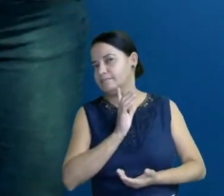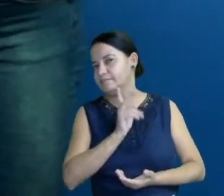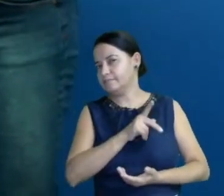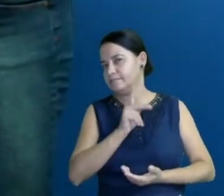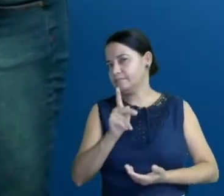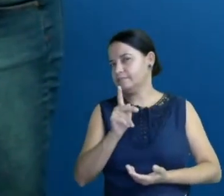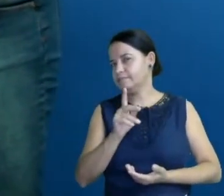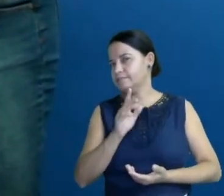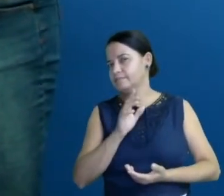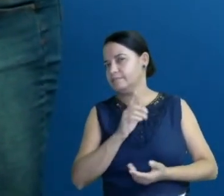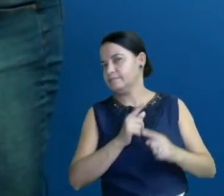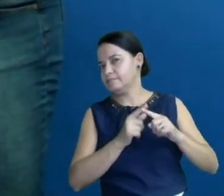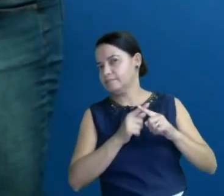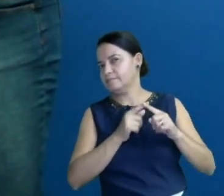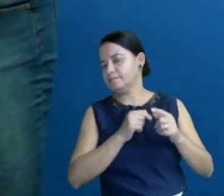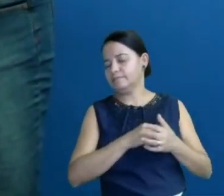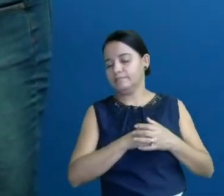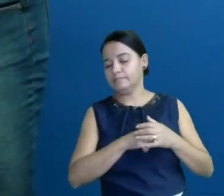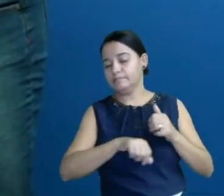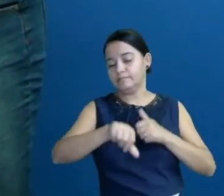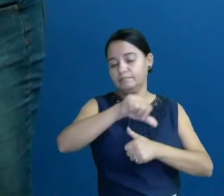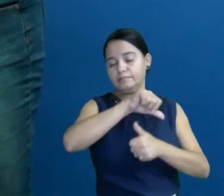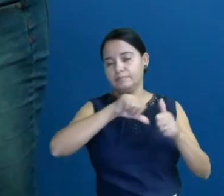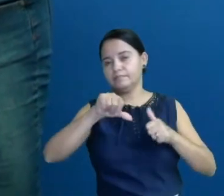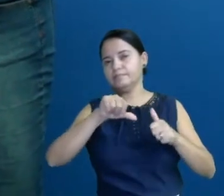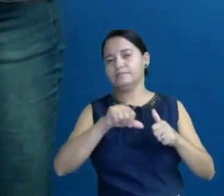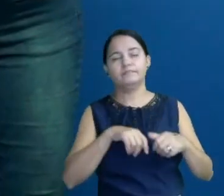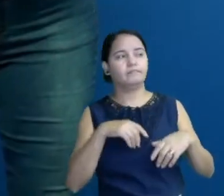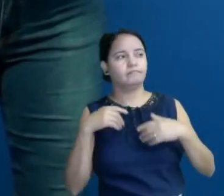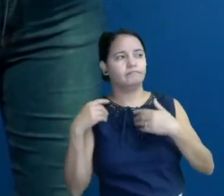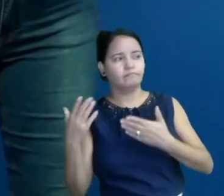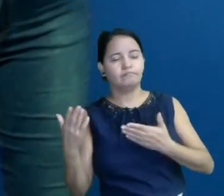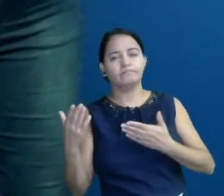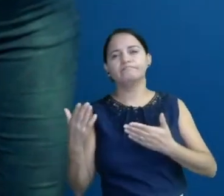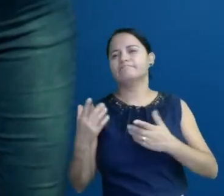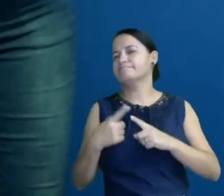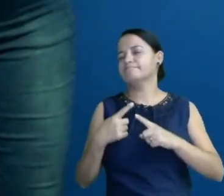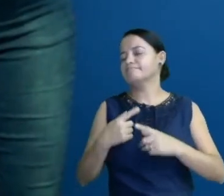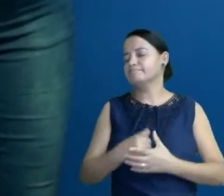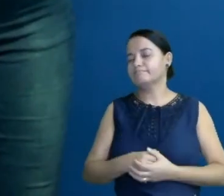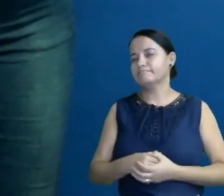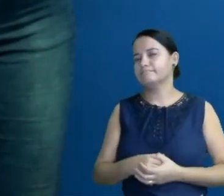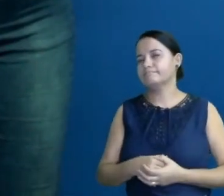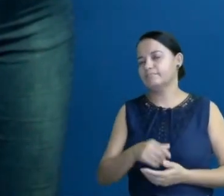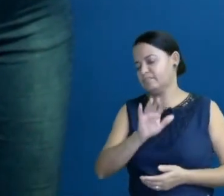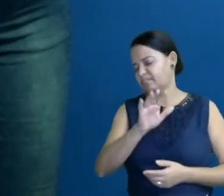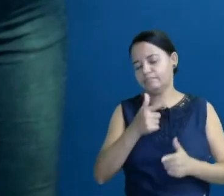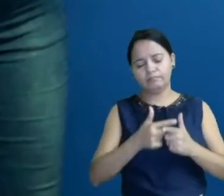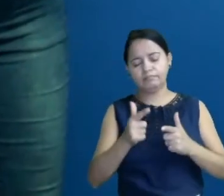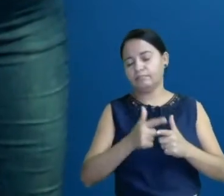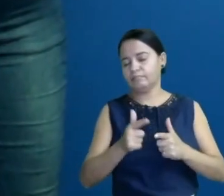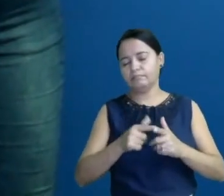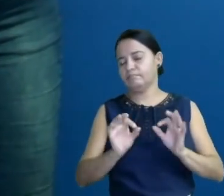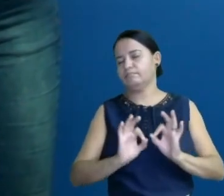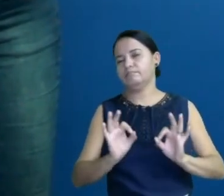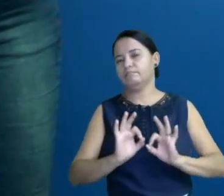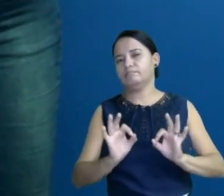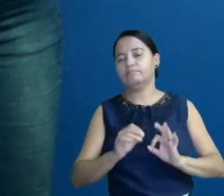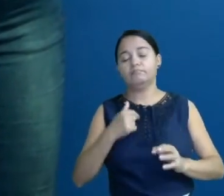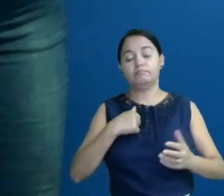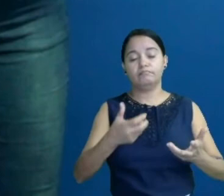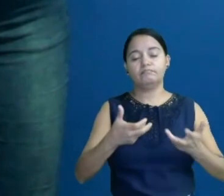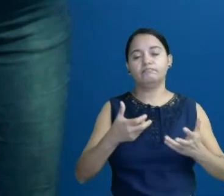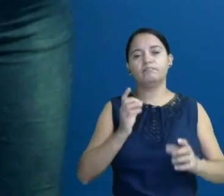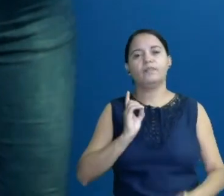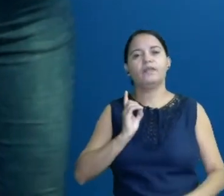né aqui a senhora passou para cá e trocou porque não tem problema isso A ideia é que eu quero encontrar